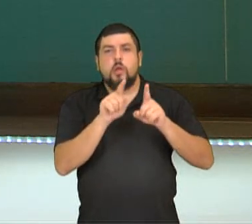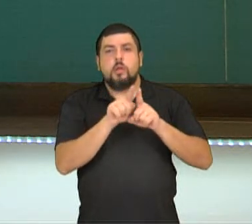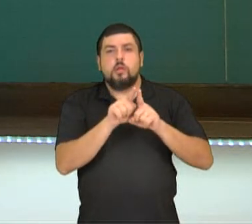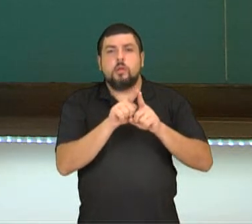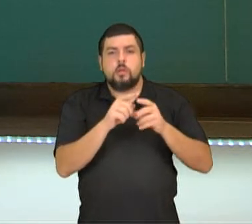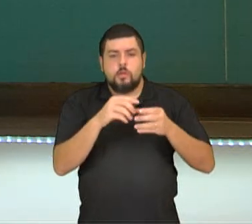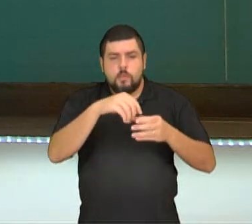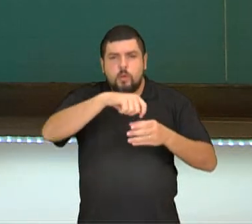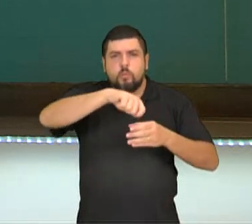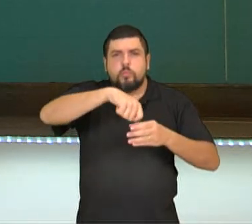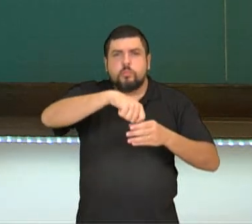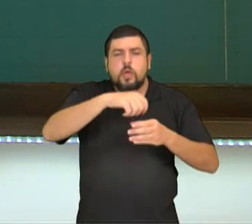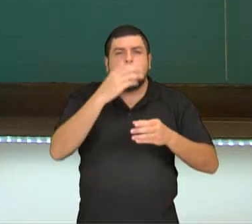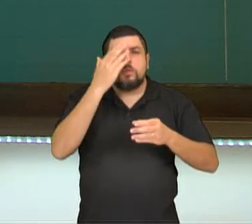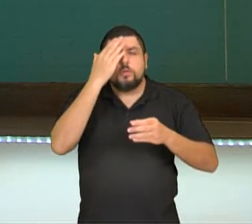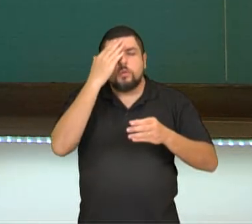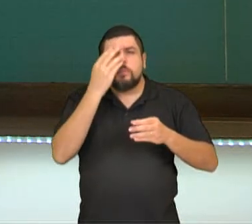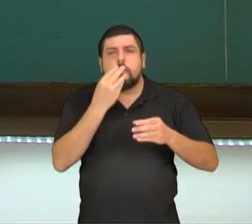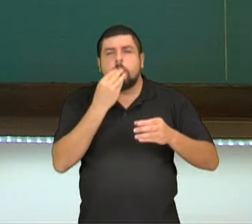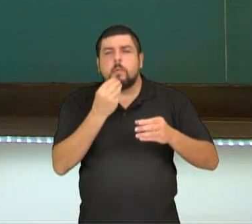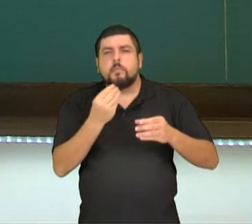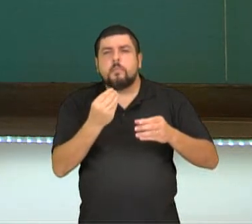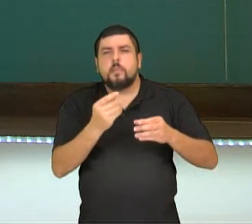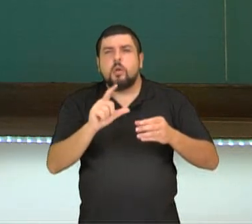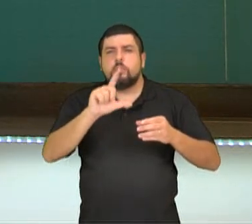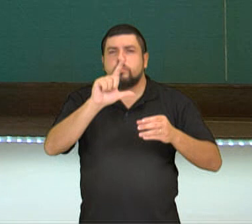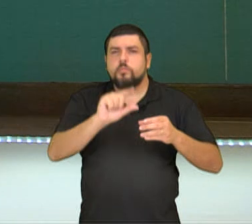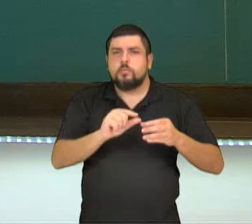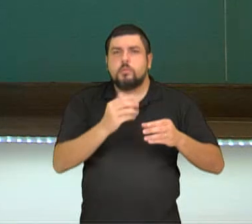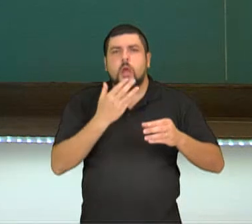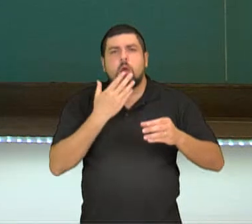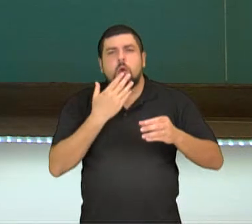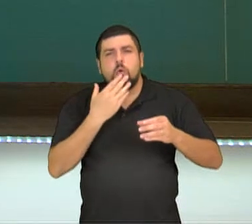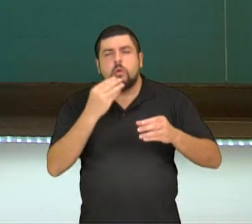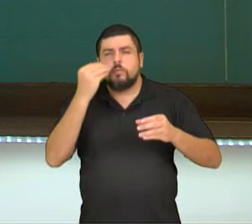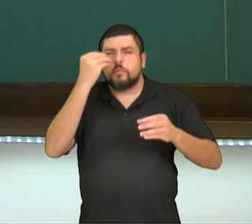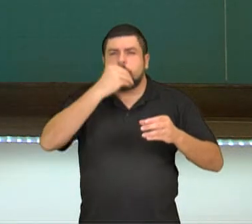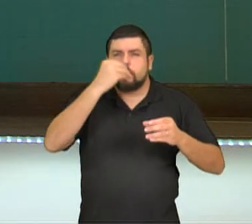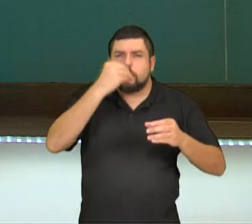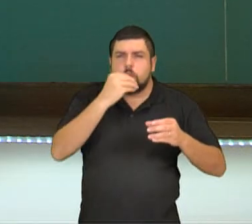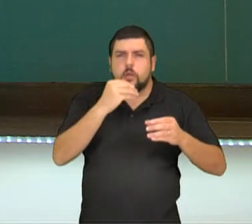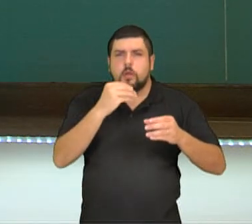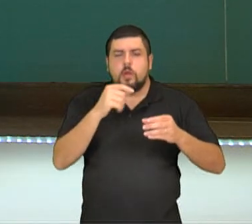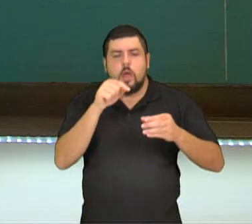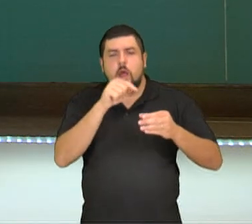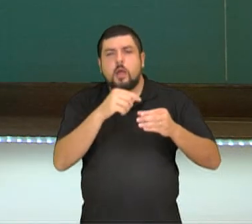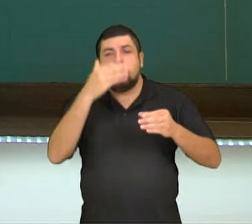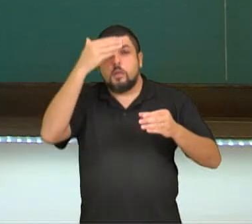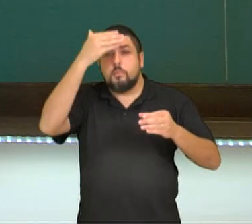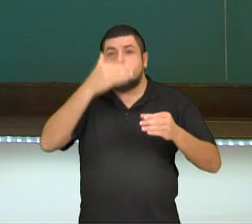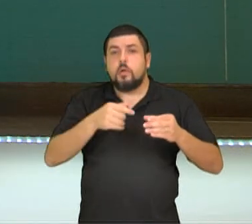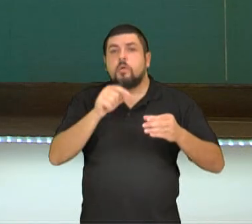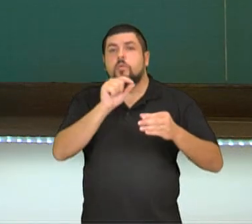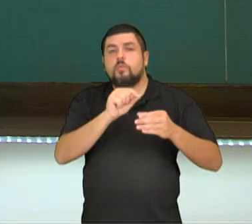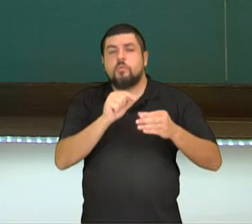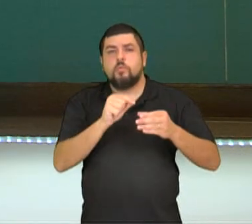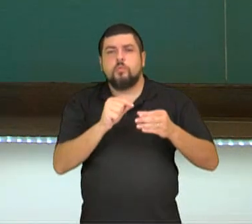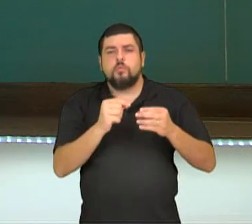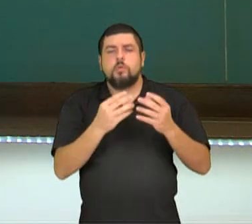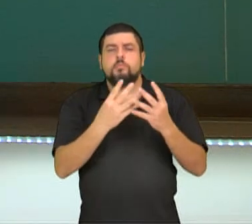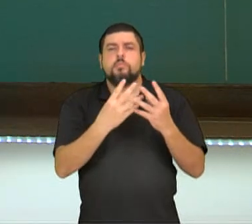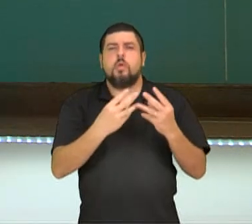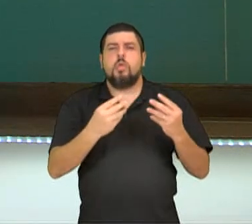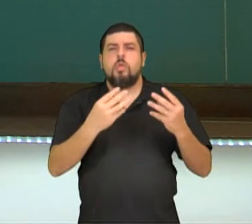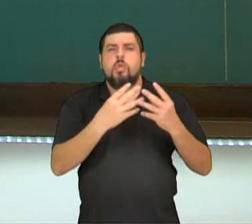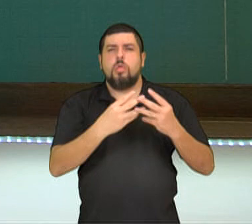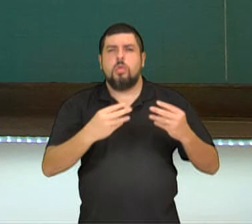gente sabe que o gosto ali vai estar menor, a cor vai ser mais fraca e aí evidencia que está menos concentrado aquele suco que